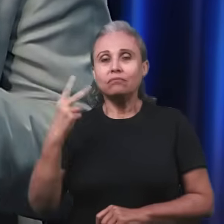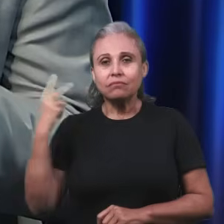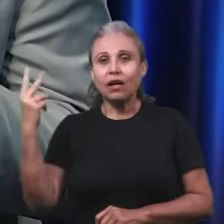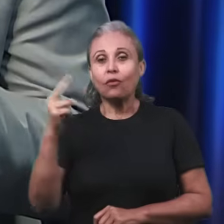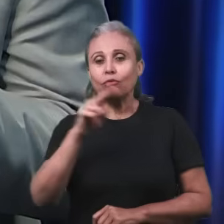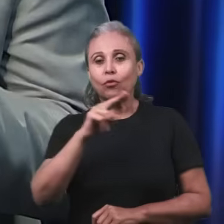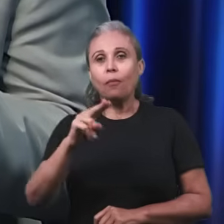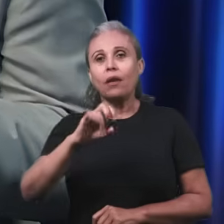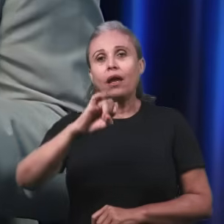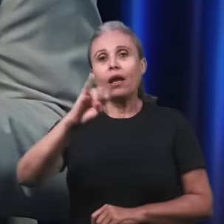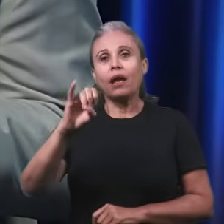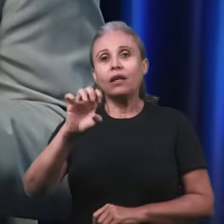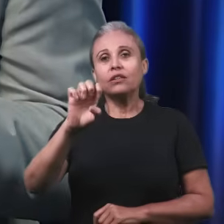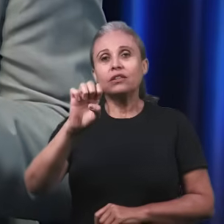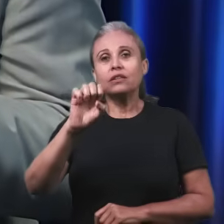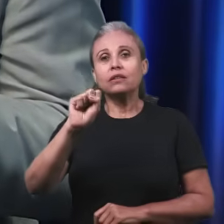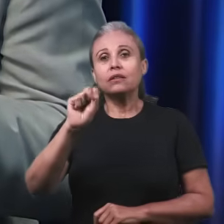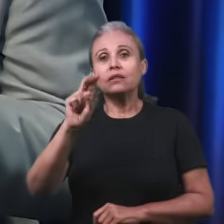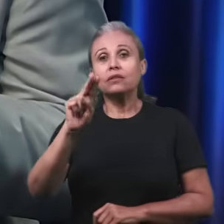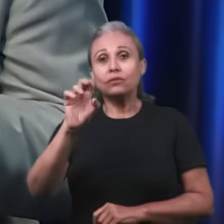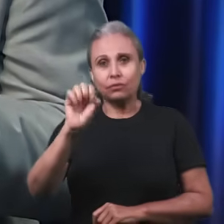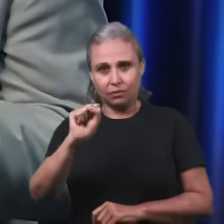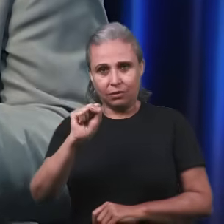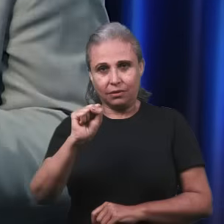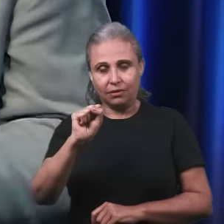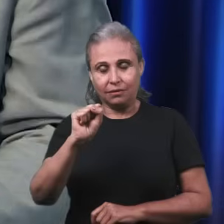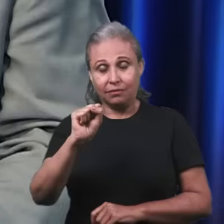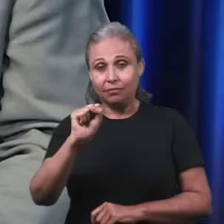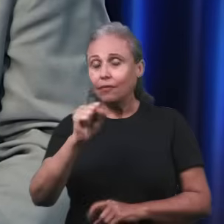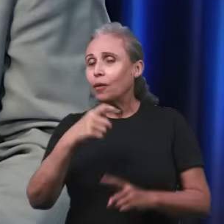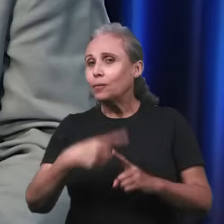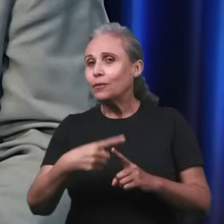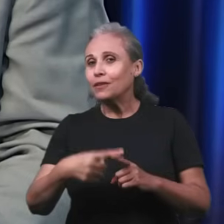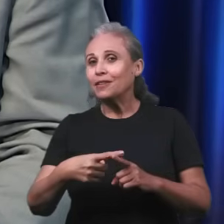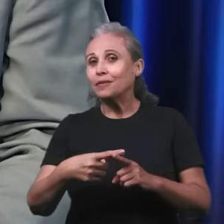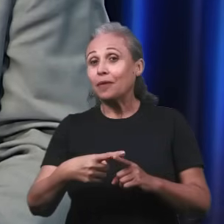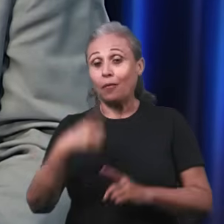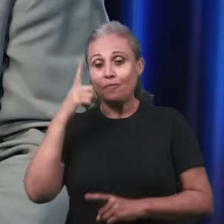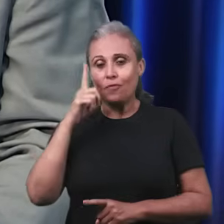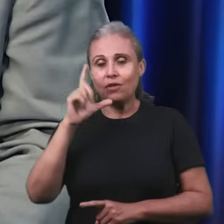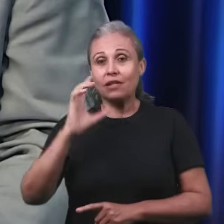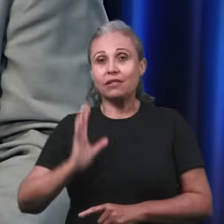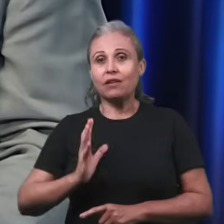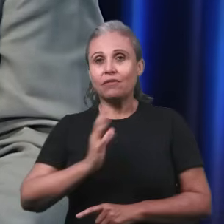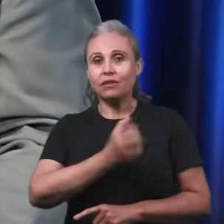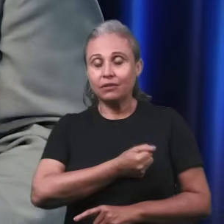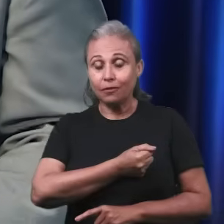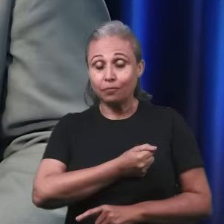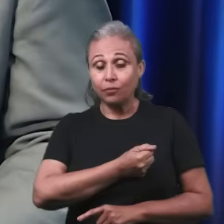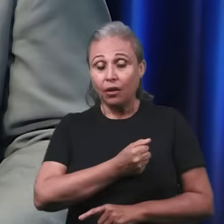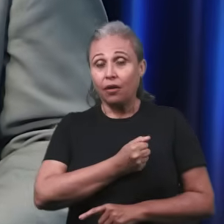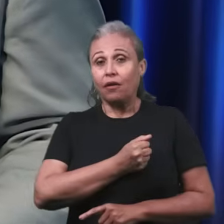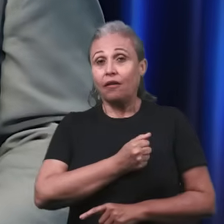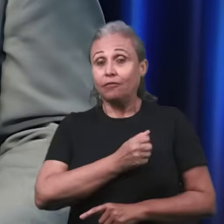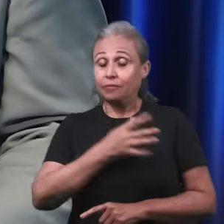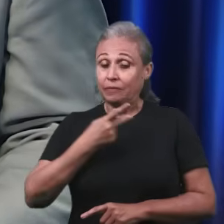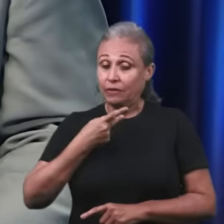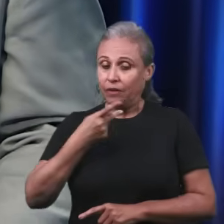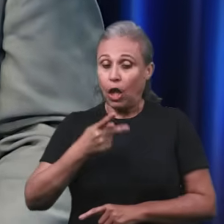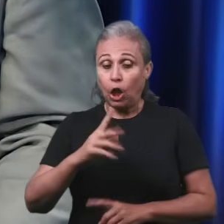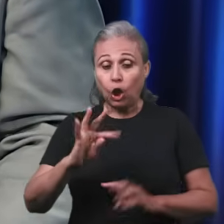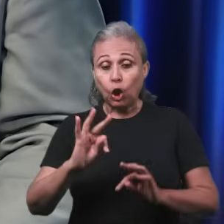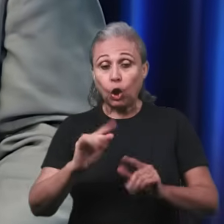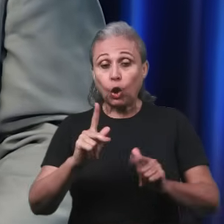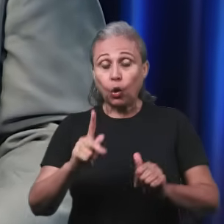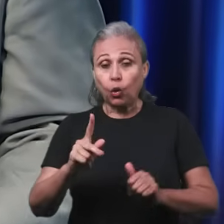Então, para a salvação. Então, por exemplo, todo aquele que confessar o meu